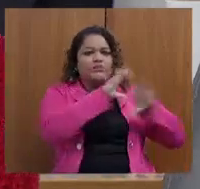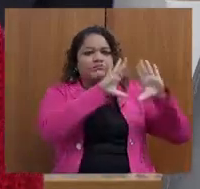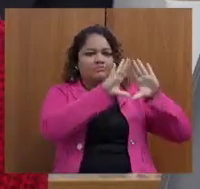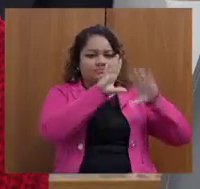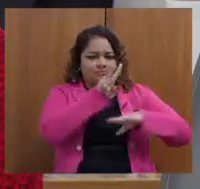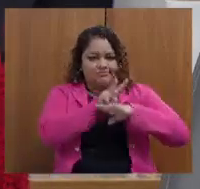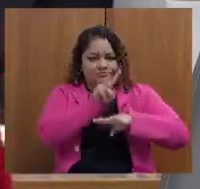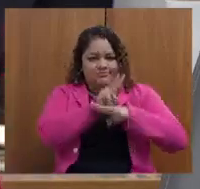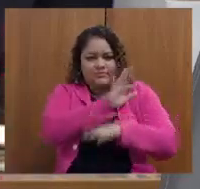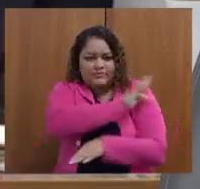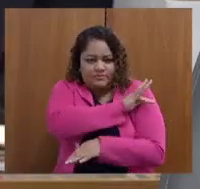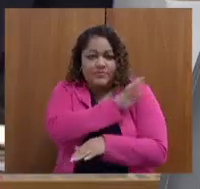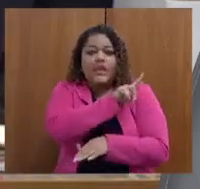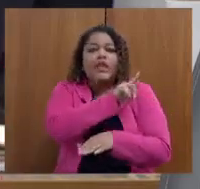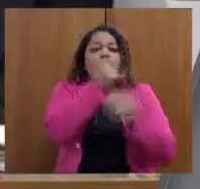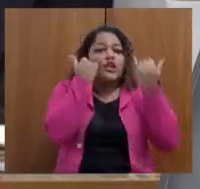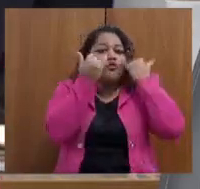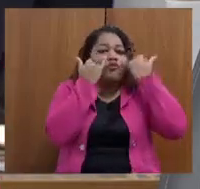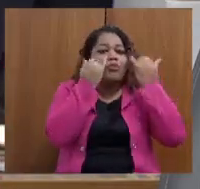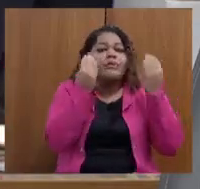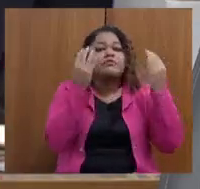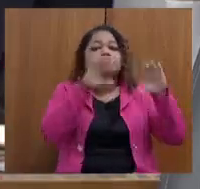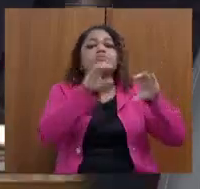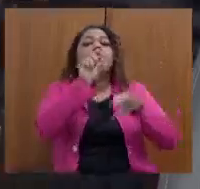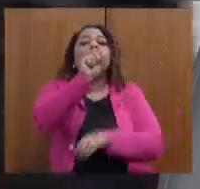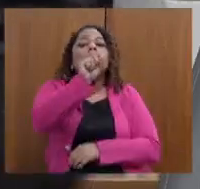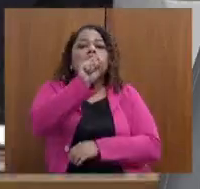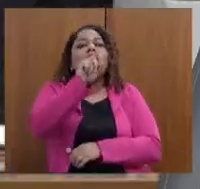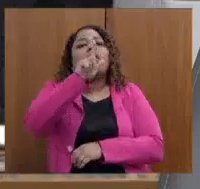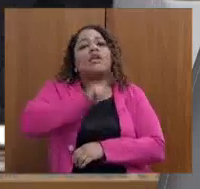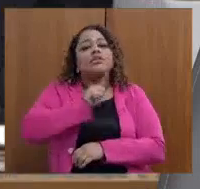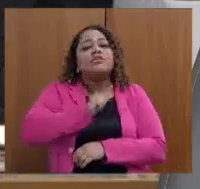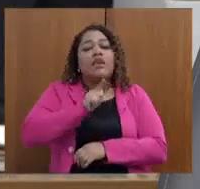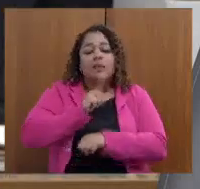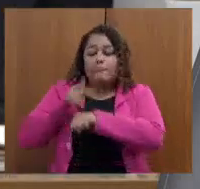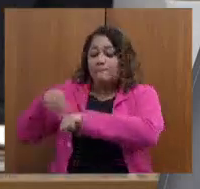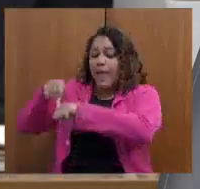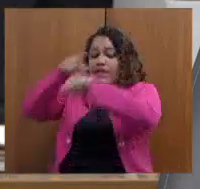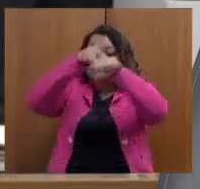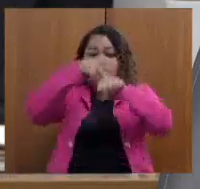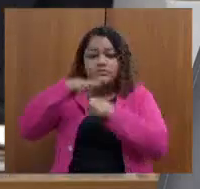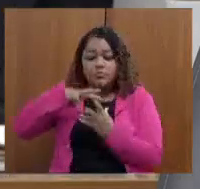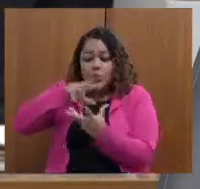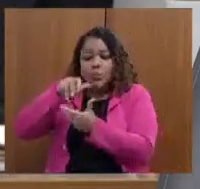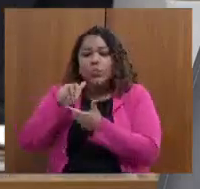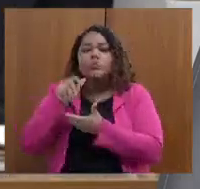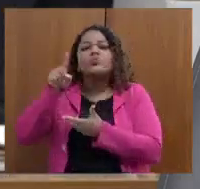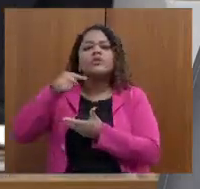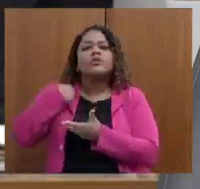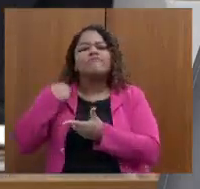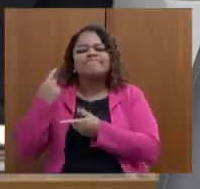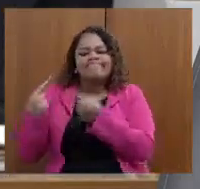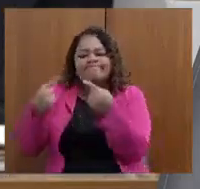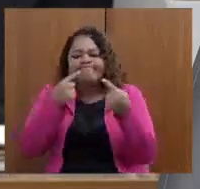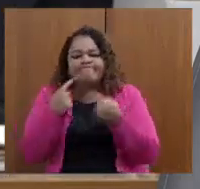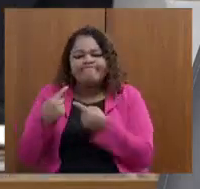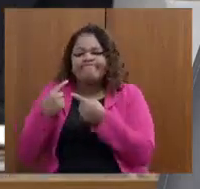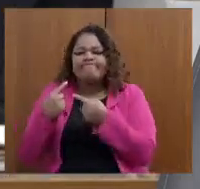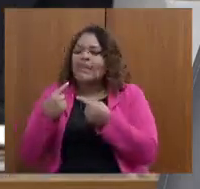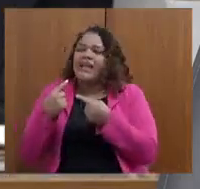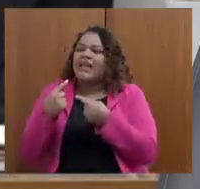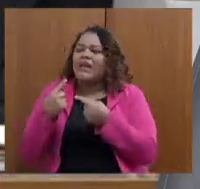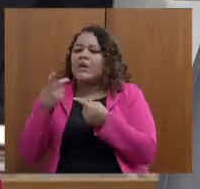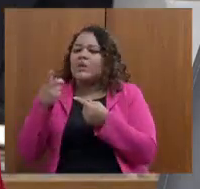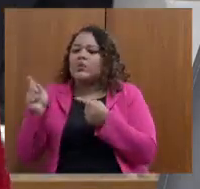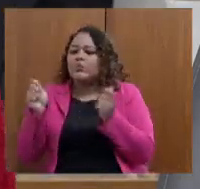que países do mundo inteiro estão restatizando estão rede discutindo o seu lugar dizendo Olha é nós precisamos de